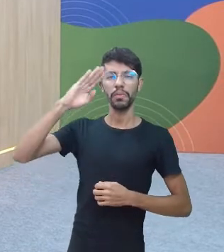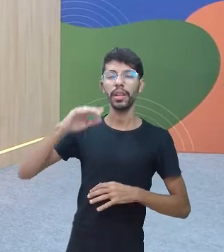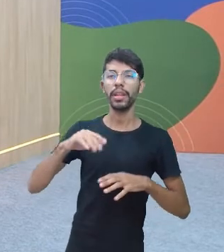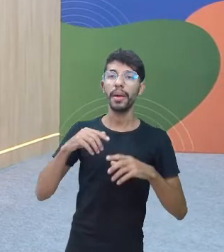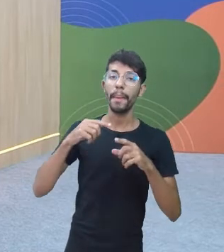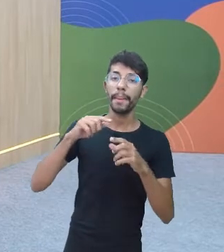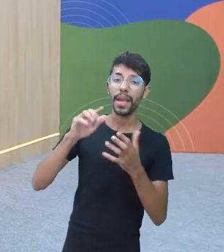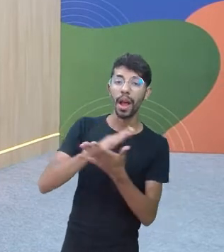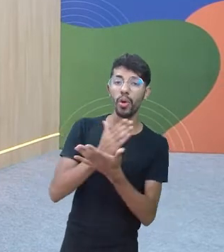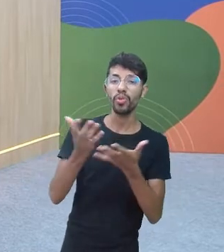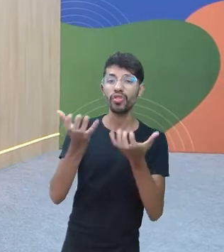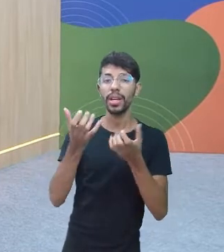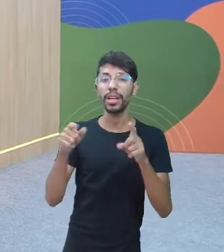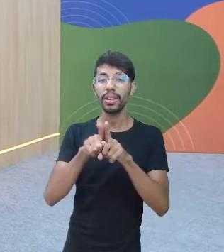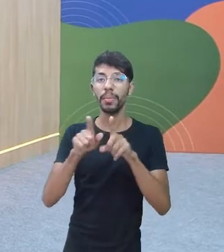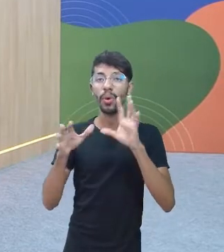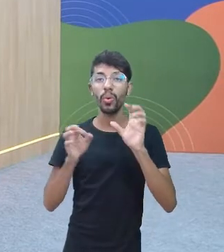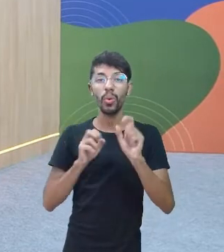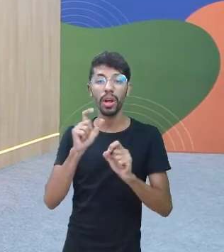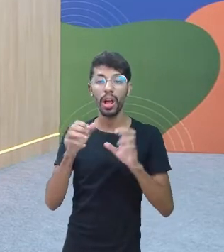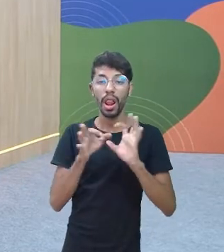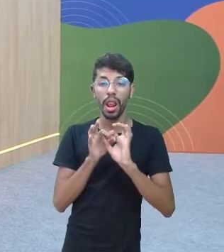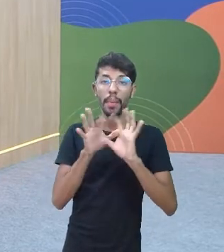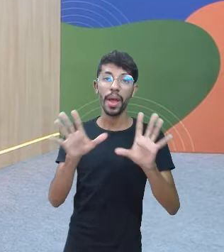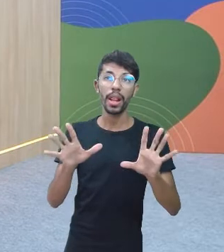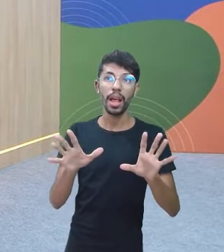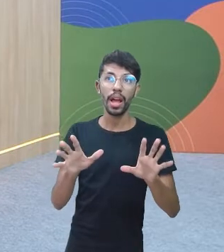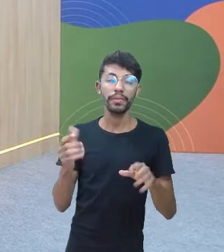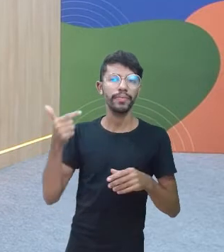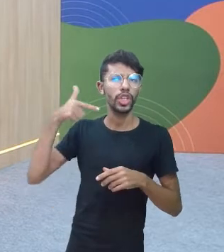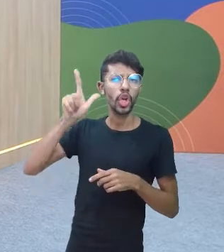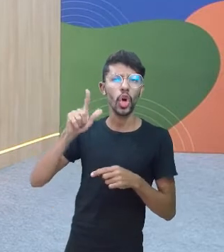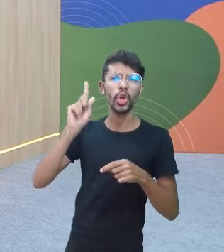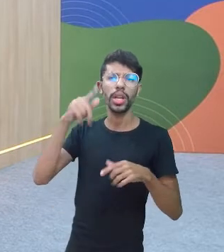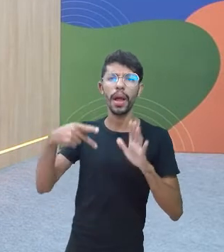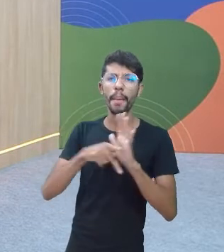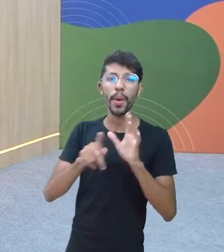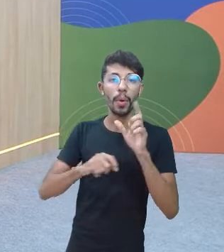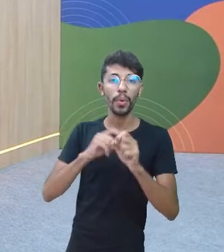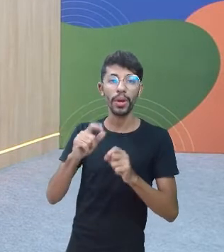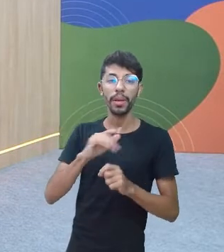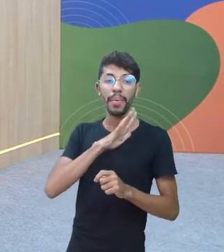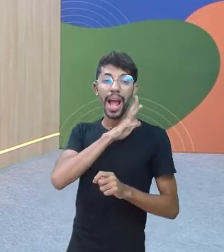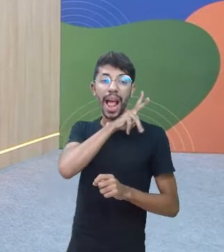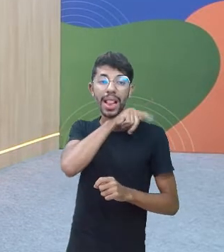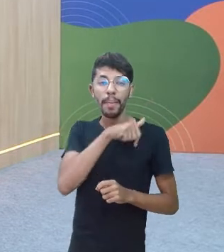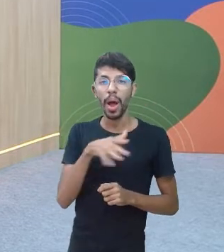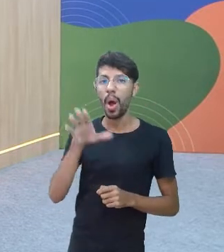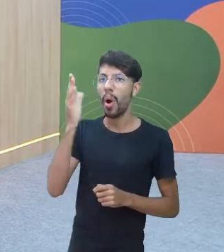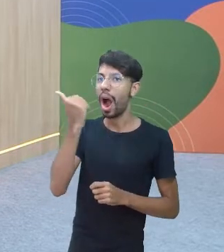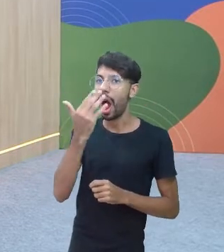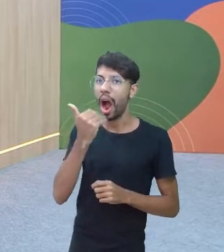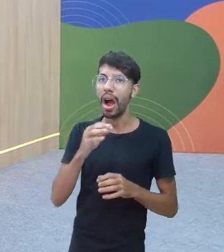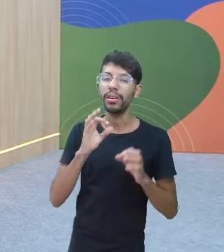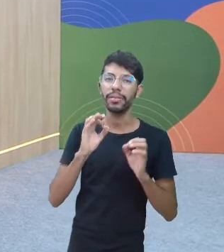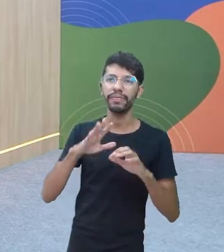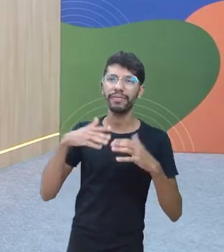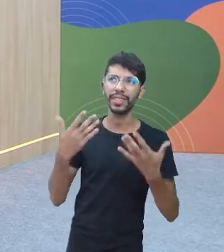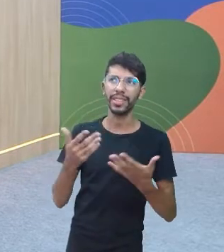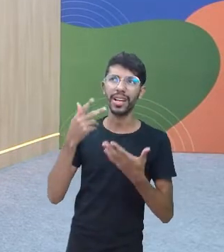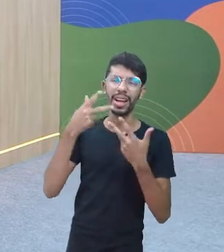lutas. Outros eram colocados mesmo para ser devorados por animais. Então, era de fato um